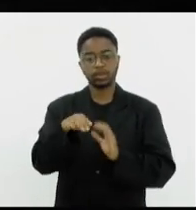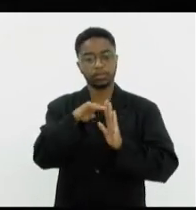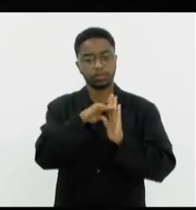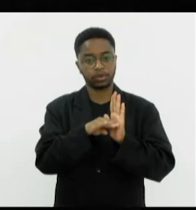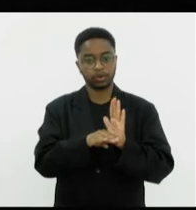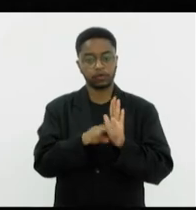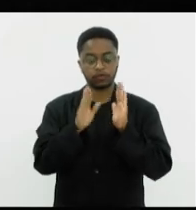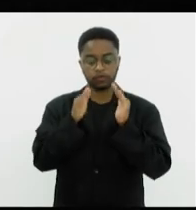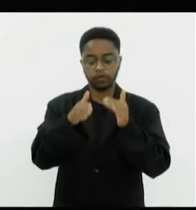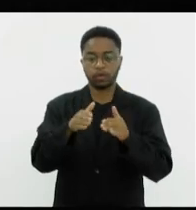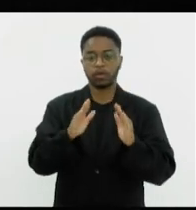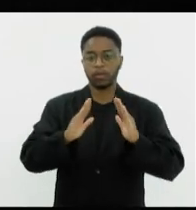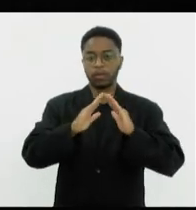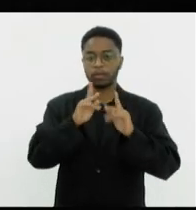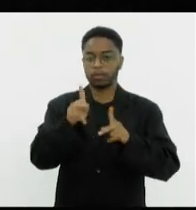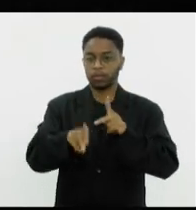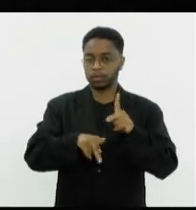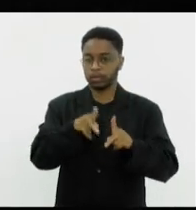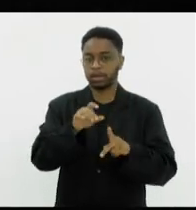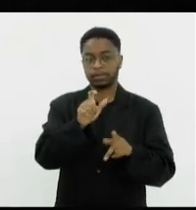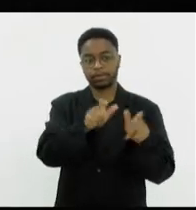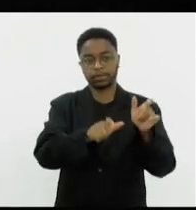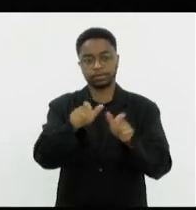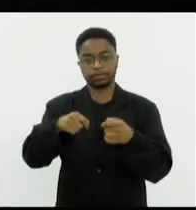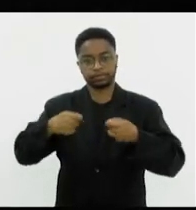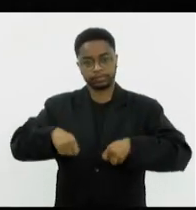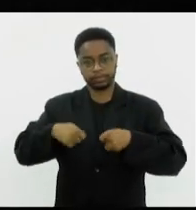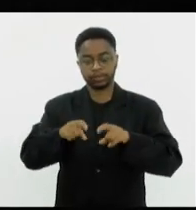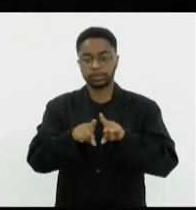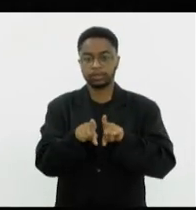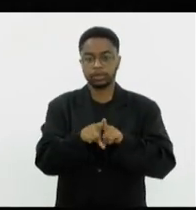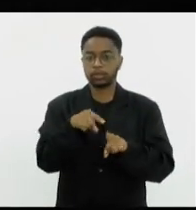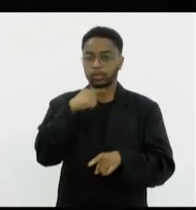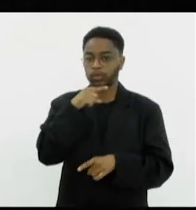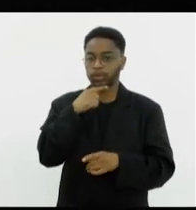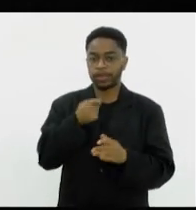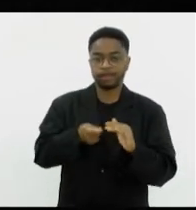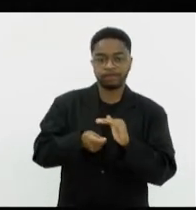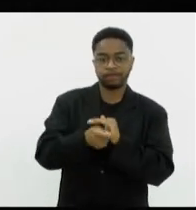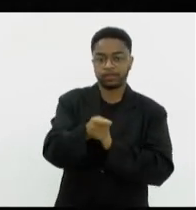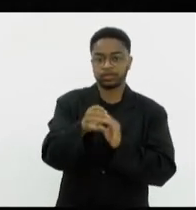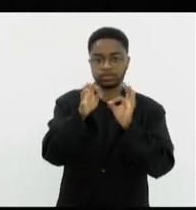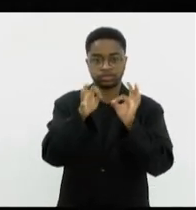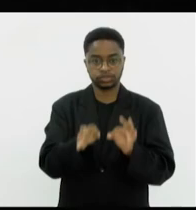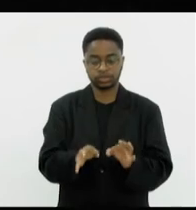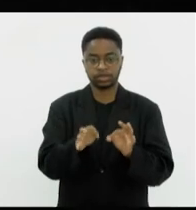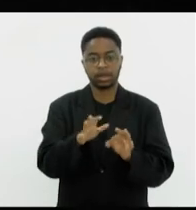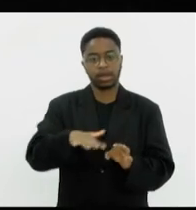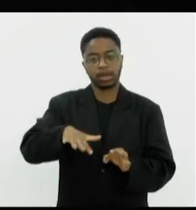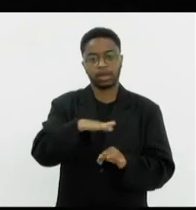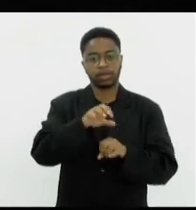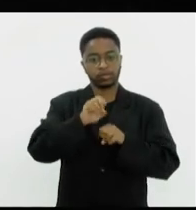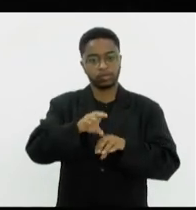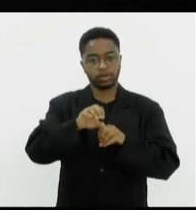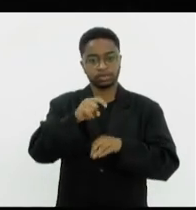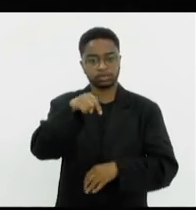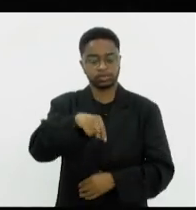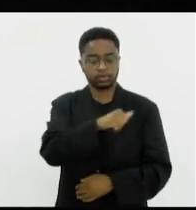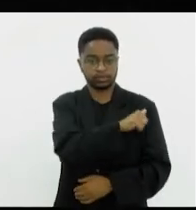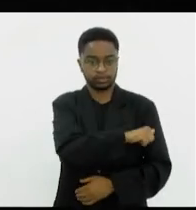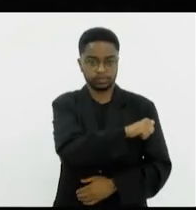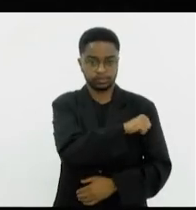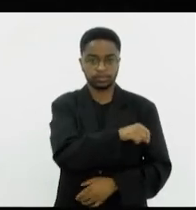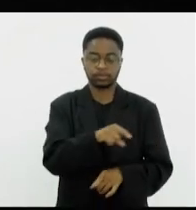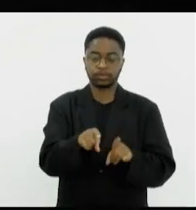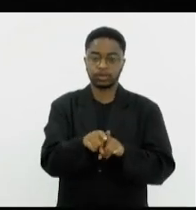moradia popular para quem mais precisa, que a gente não consegue ter investimento efetivo na educação do Estado do Rio de Janeiro,